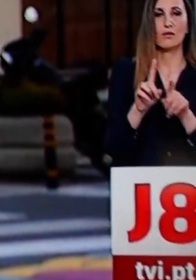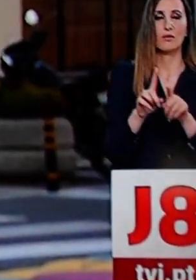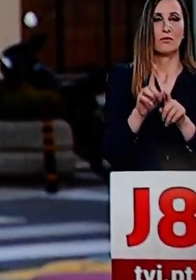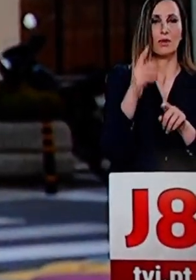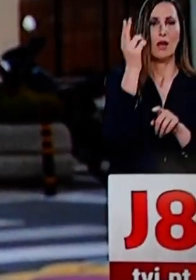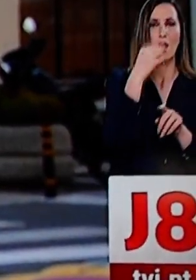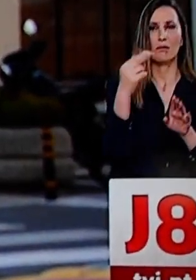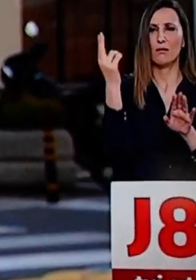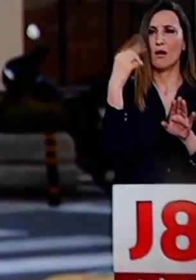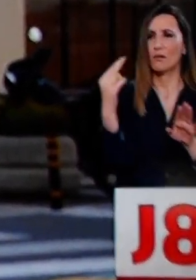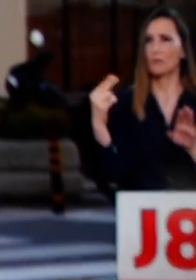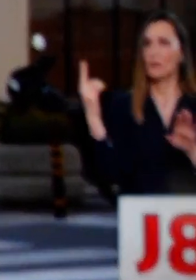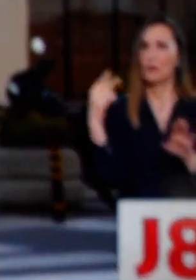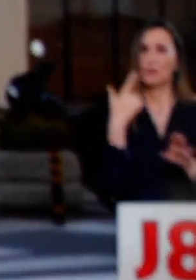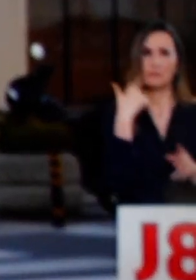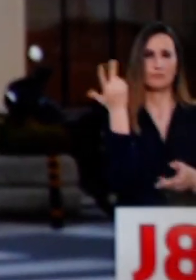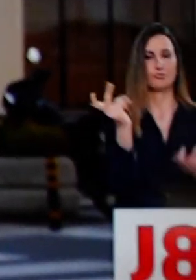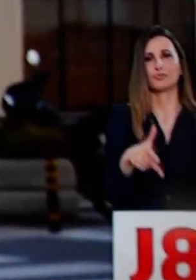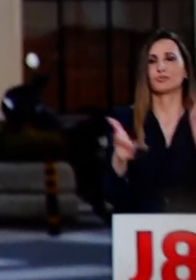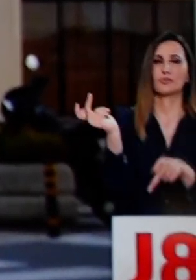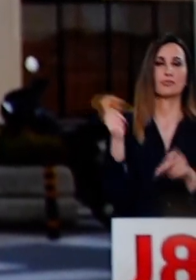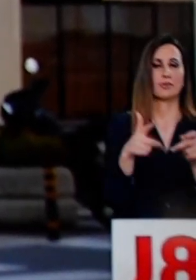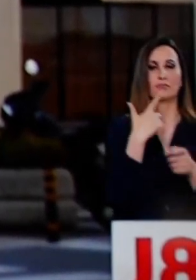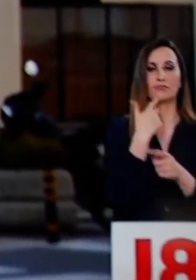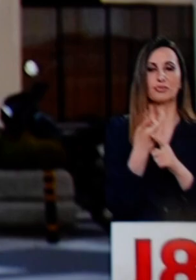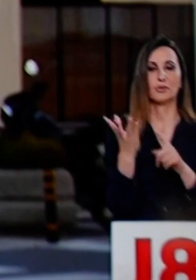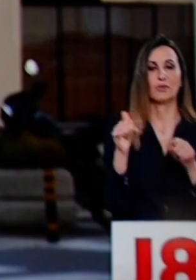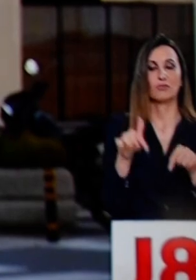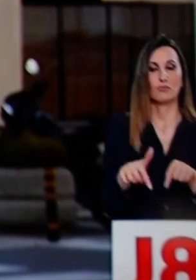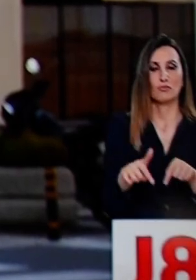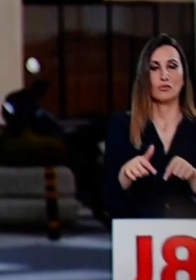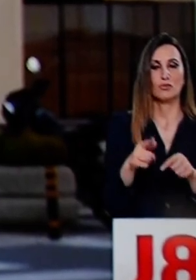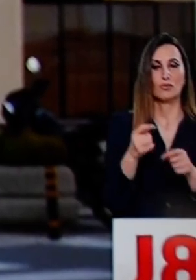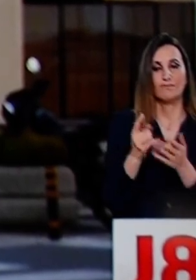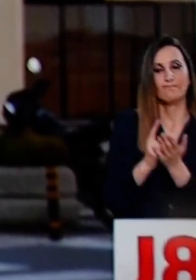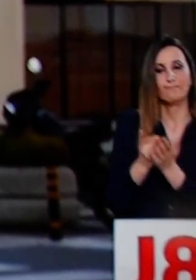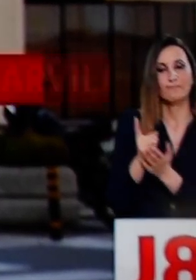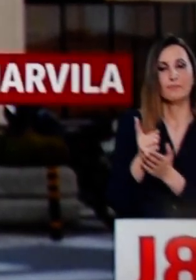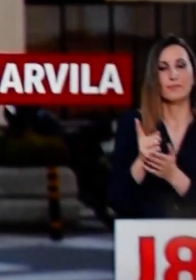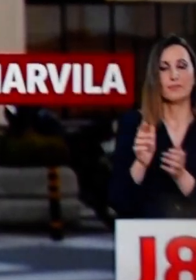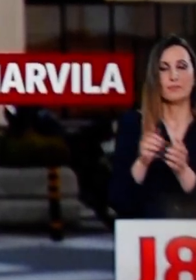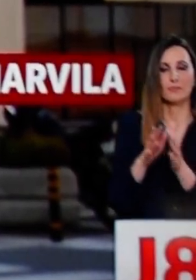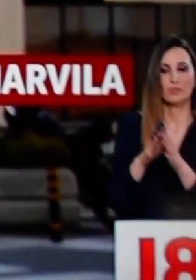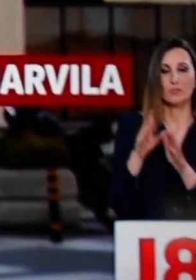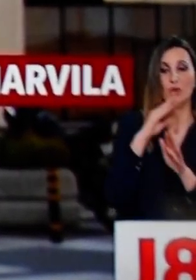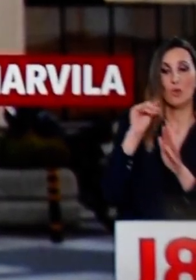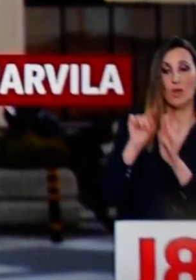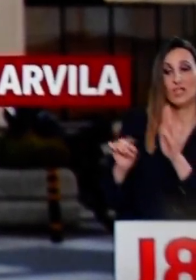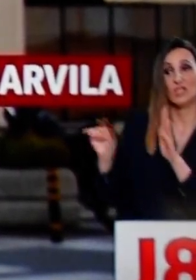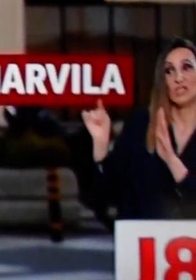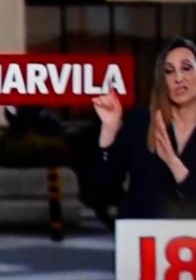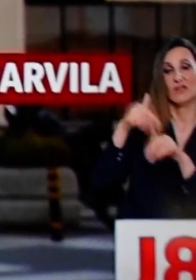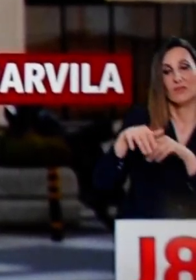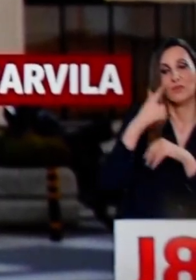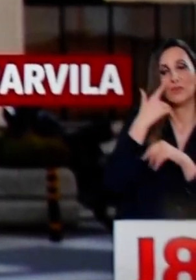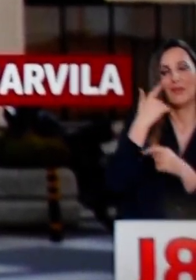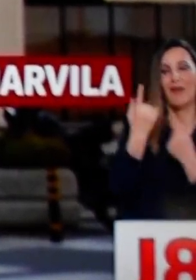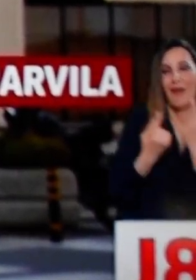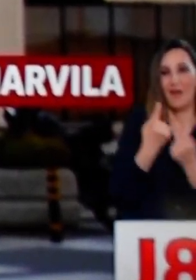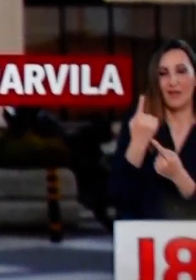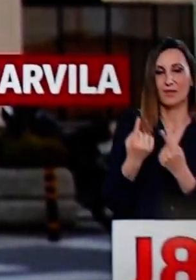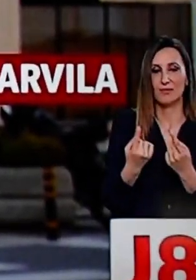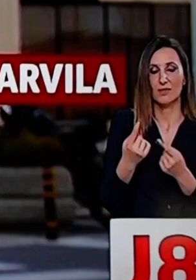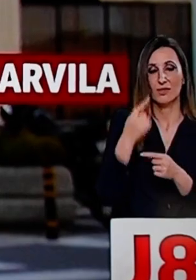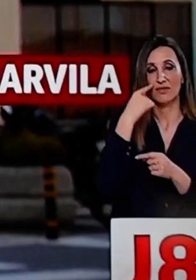Em cada canto nasce mais uma obra de arte urbana e hoje percorremos um roteiro que passa por todos estes locais para conhecermos algumas delas.